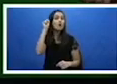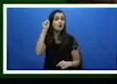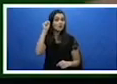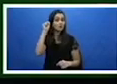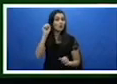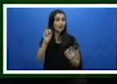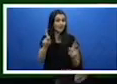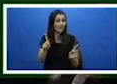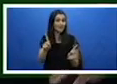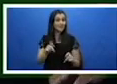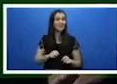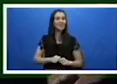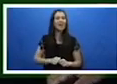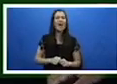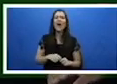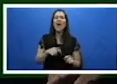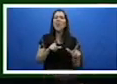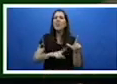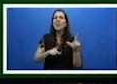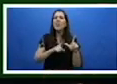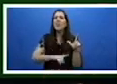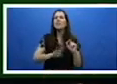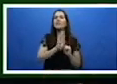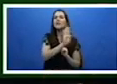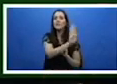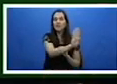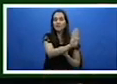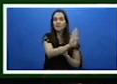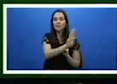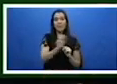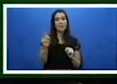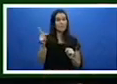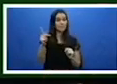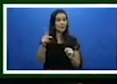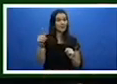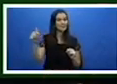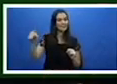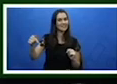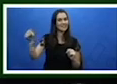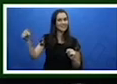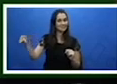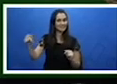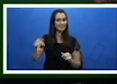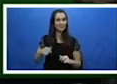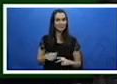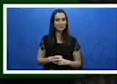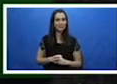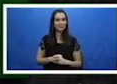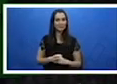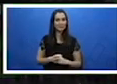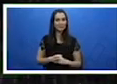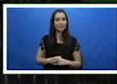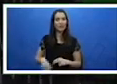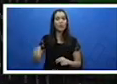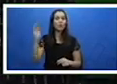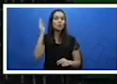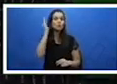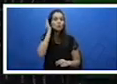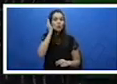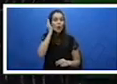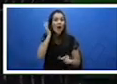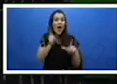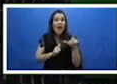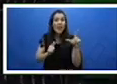Vamos para a letrinha B. Página 77, nós estamos. O som da letra R